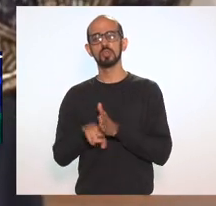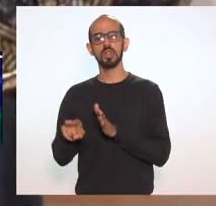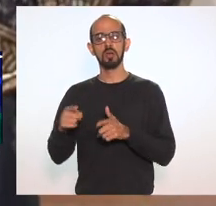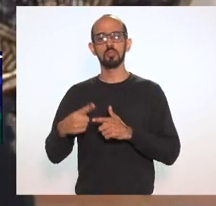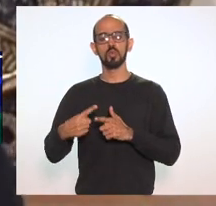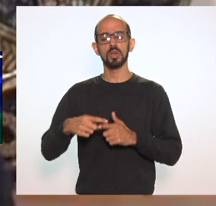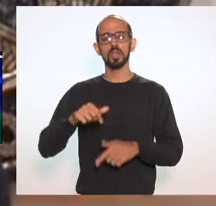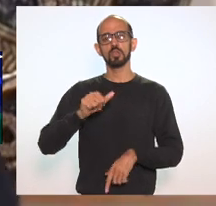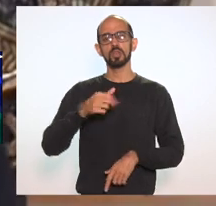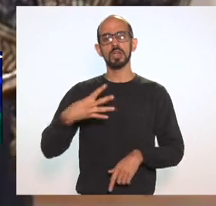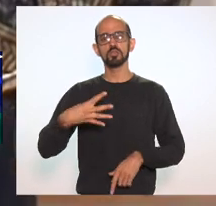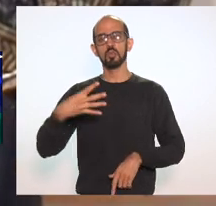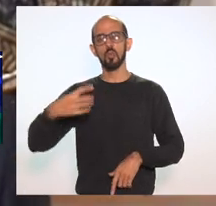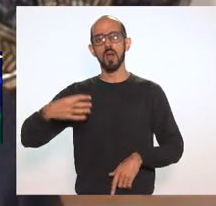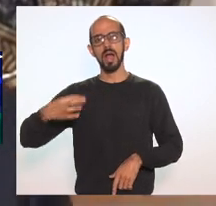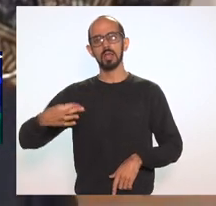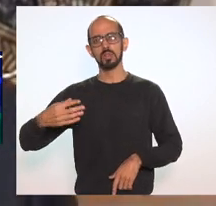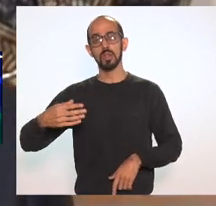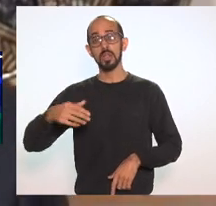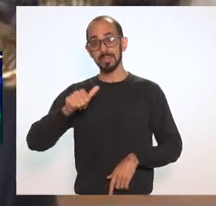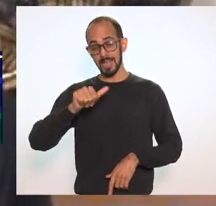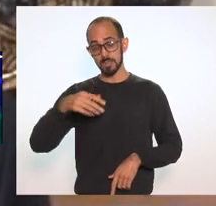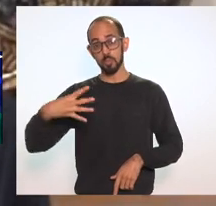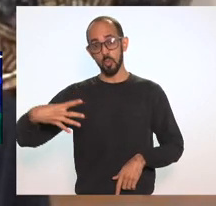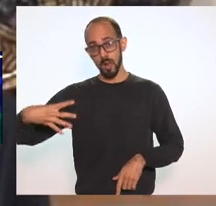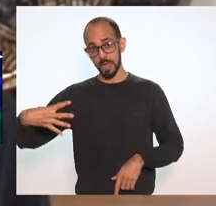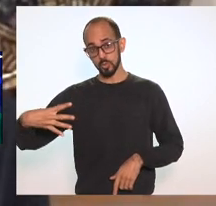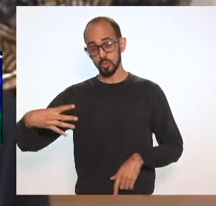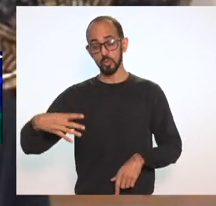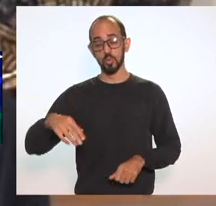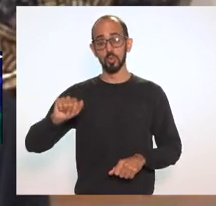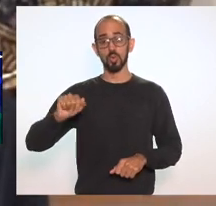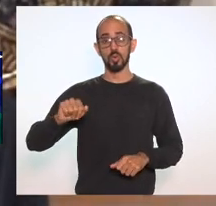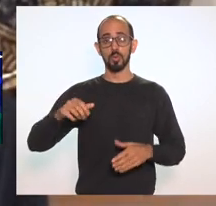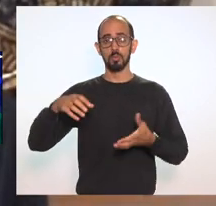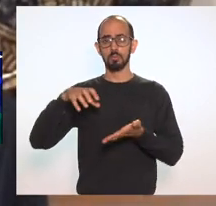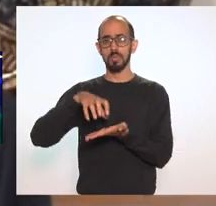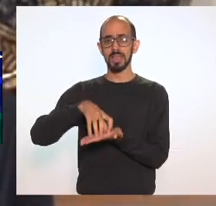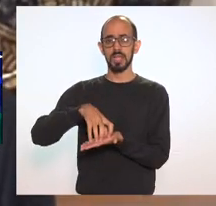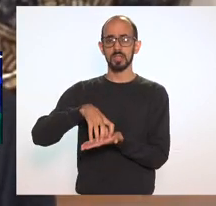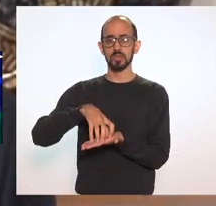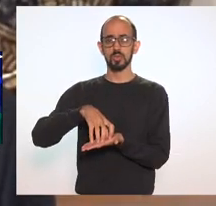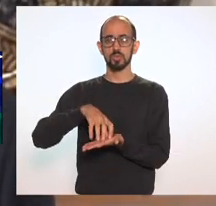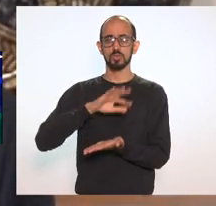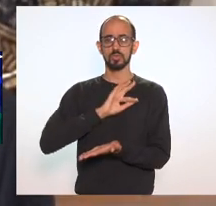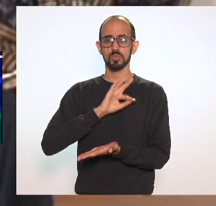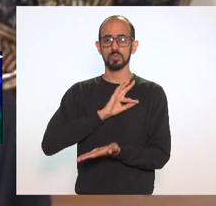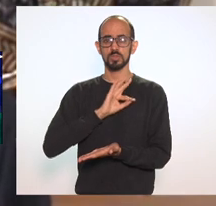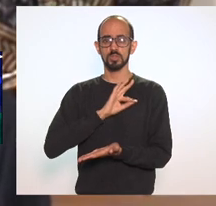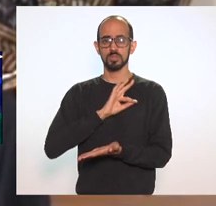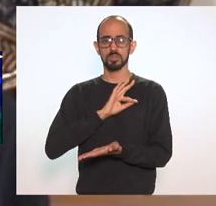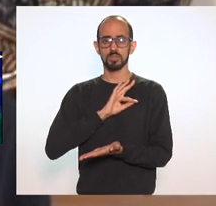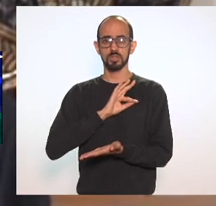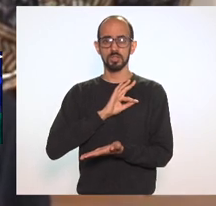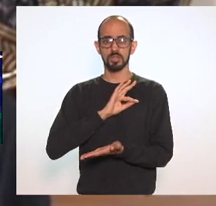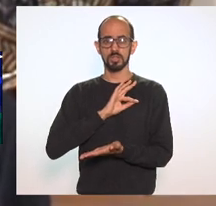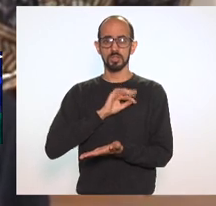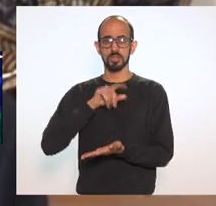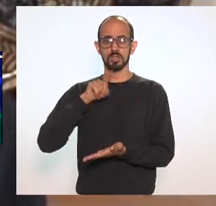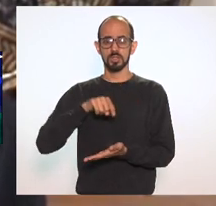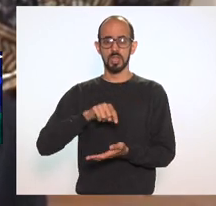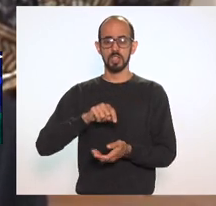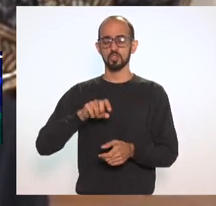14º Batalhão batalhão do seu controle aonde o comandante é só o ar